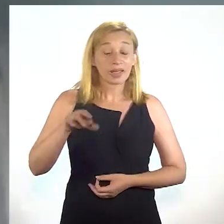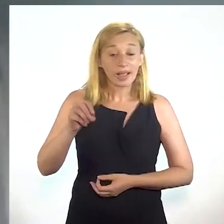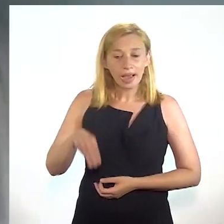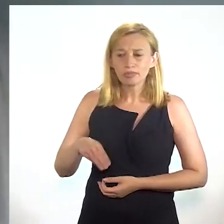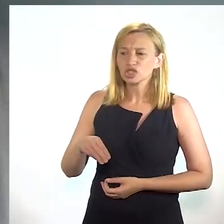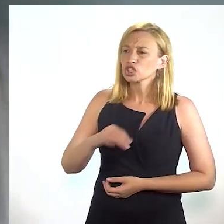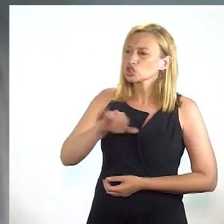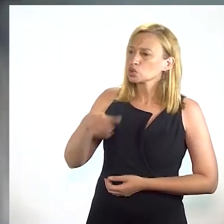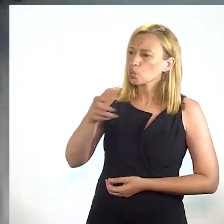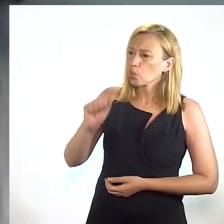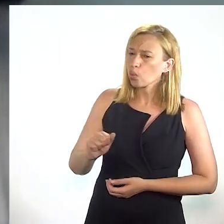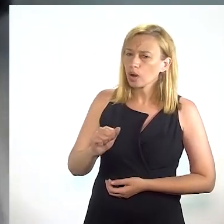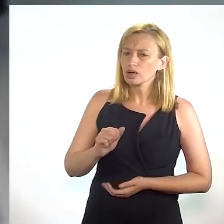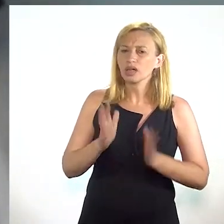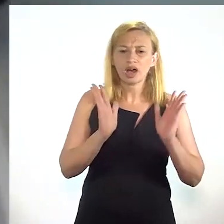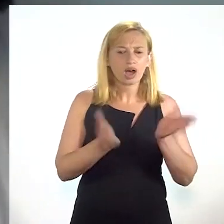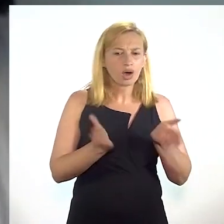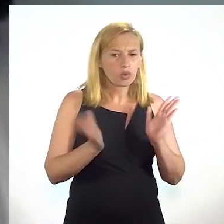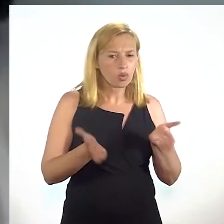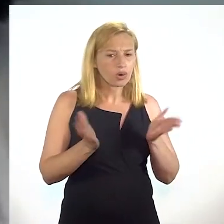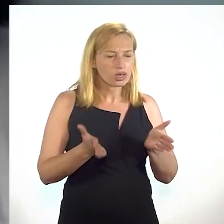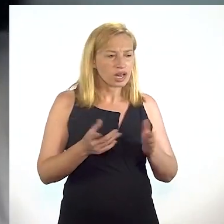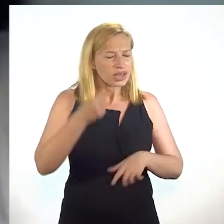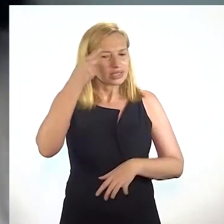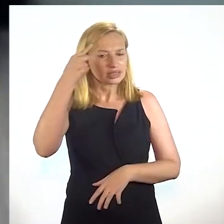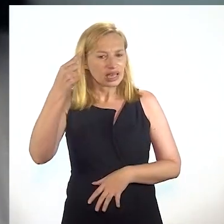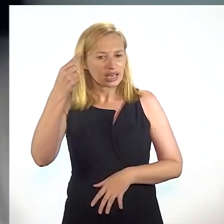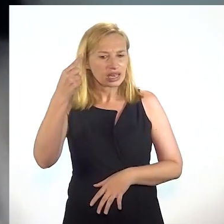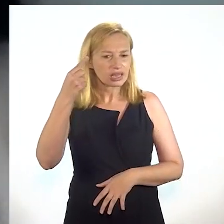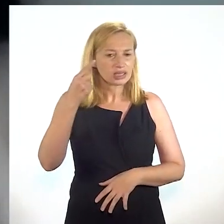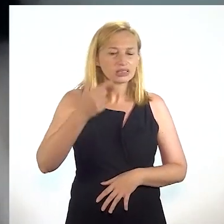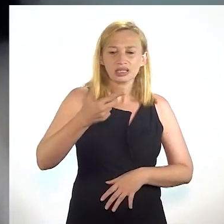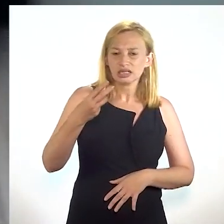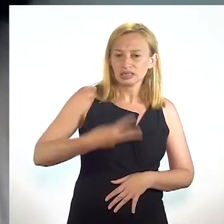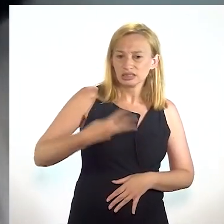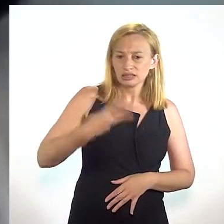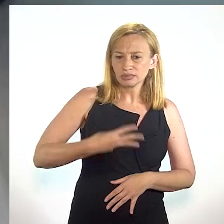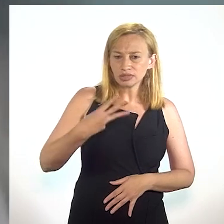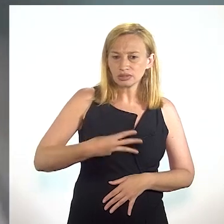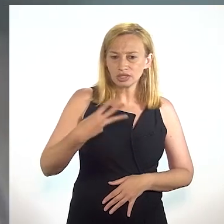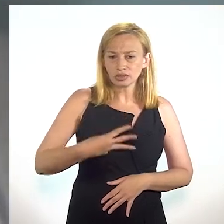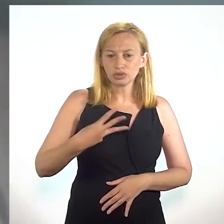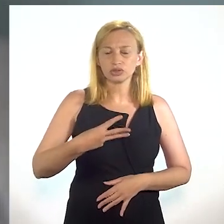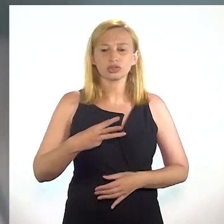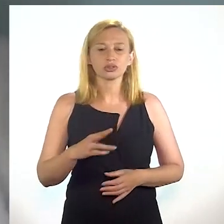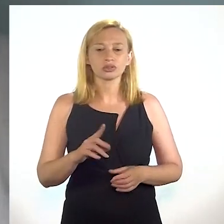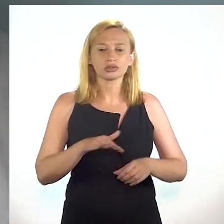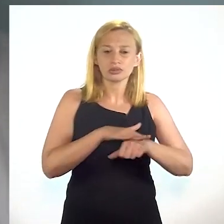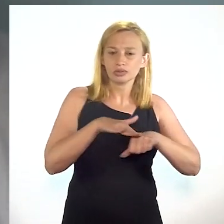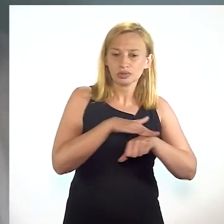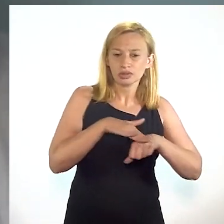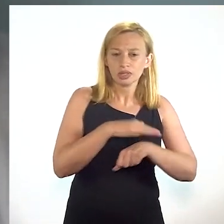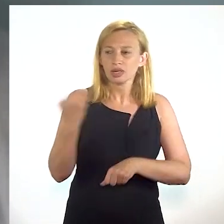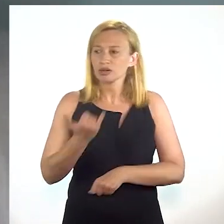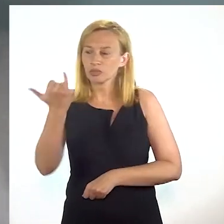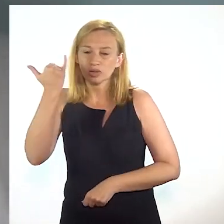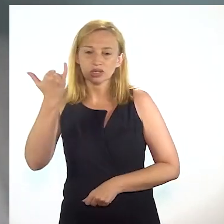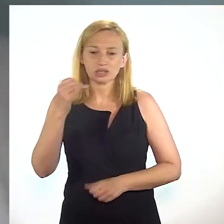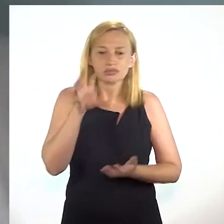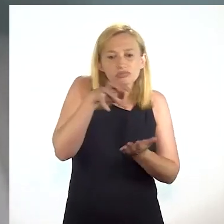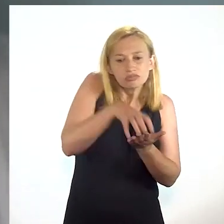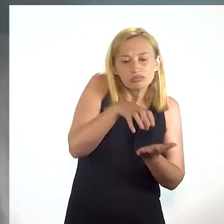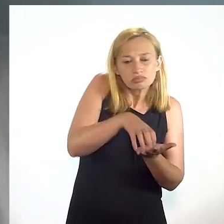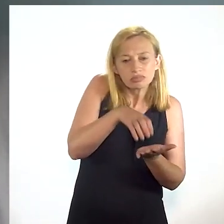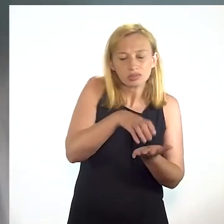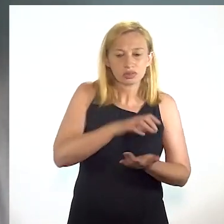Eu estava desligada aqui. Perfeito, Carmen. Joana, agora a ideia dessa terceira rodada aqui da